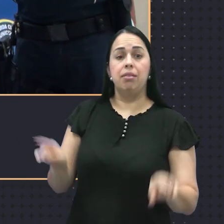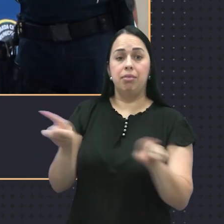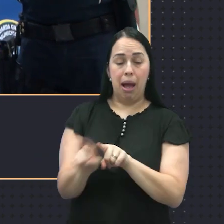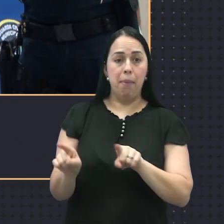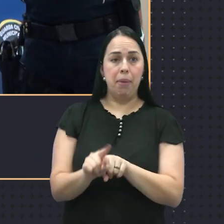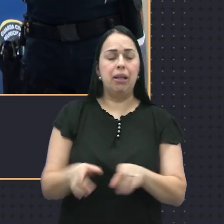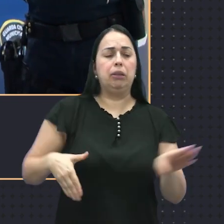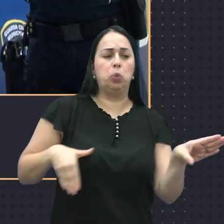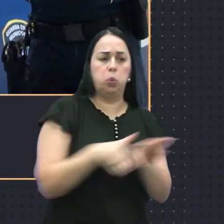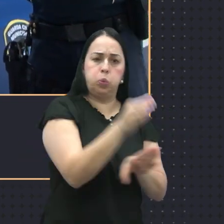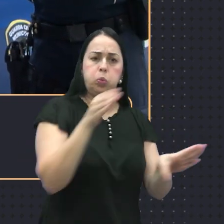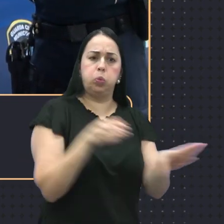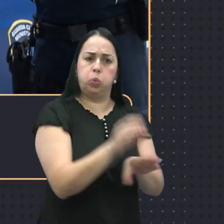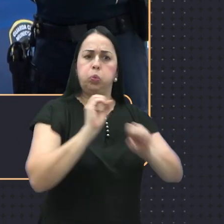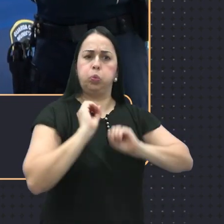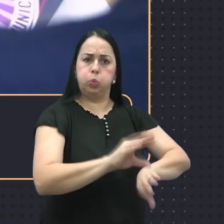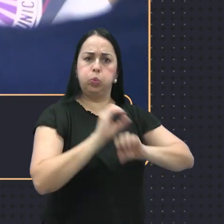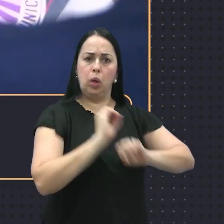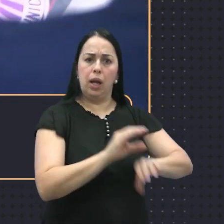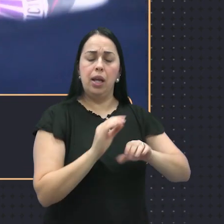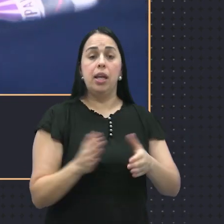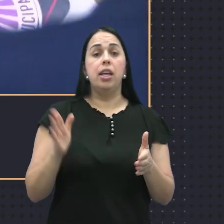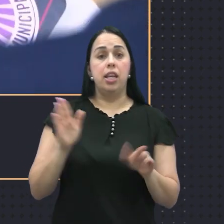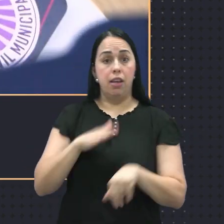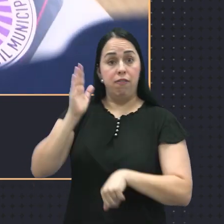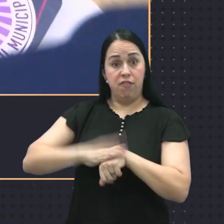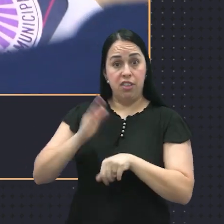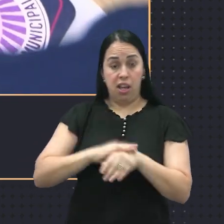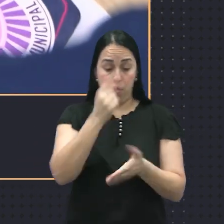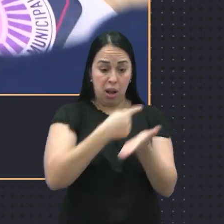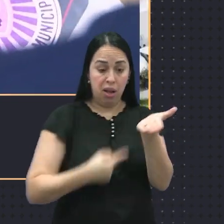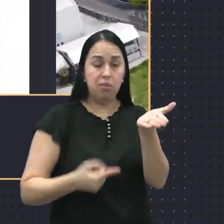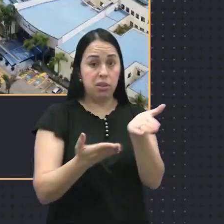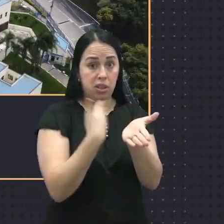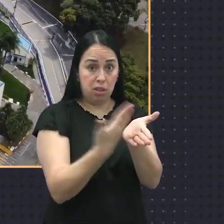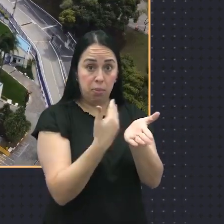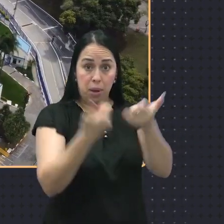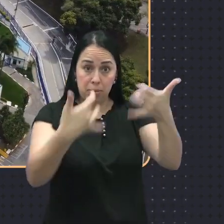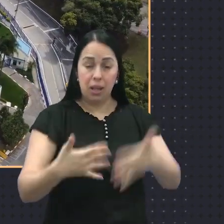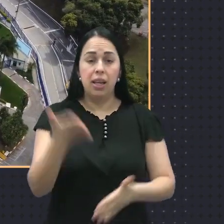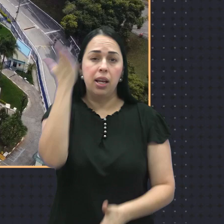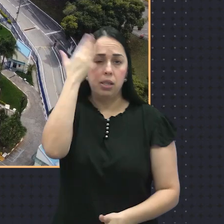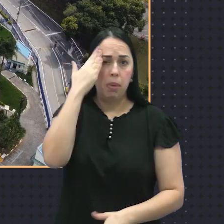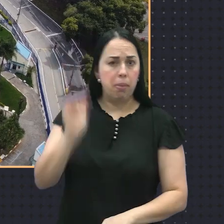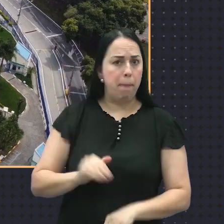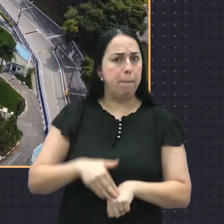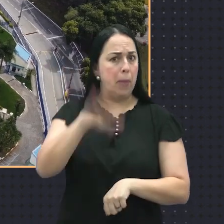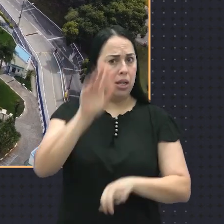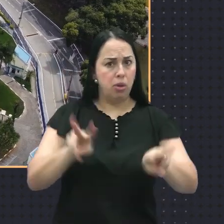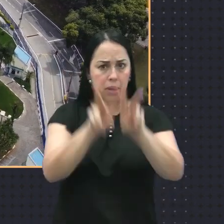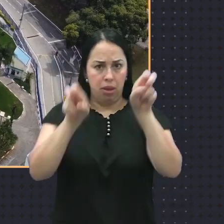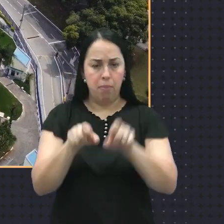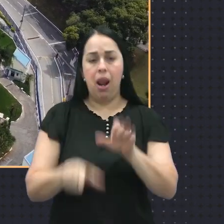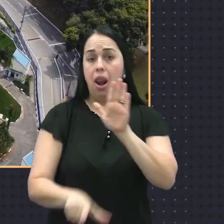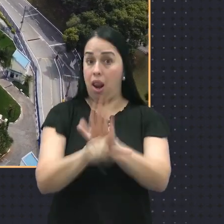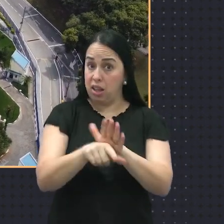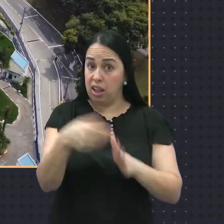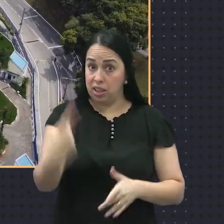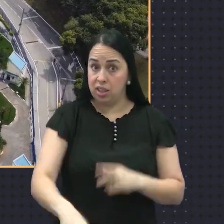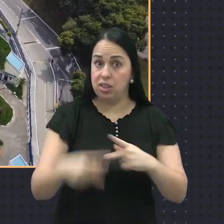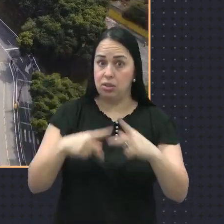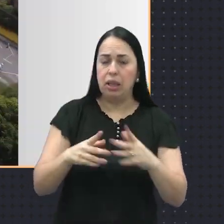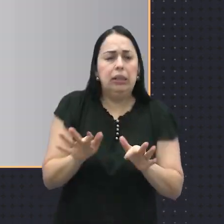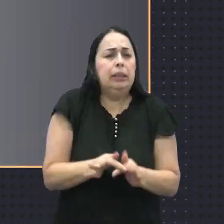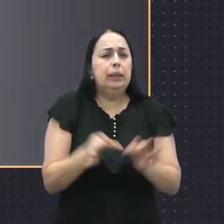também oferecem orientações educativas e montaram uma cartilha sobre o programa. Quer saber mais sobre as leis da nossa cidade?